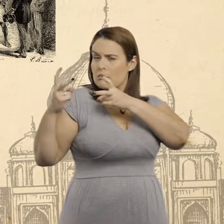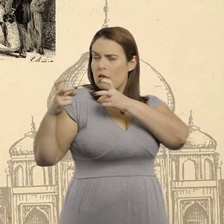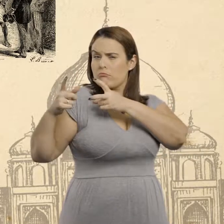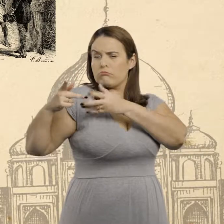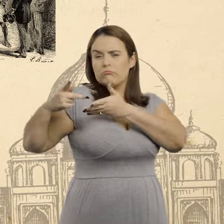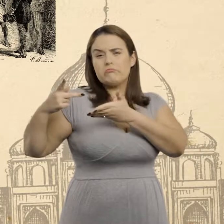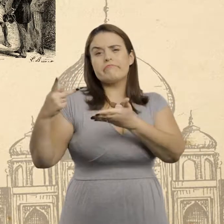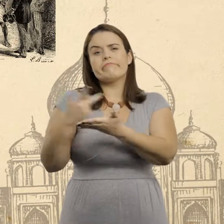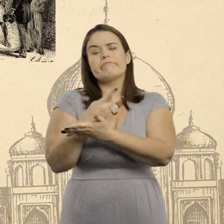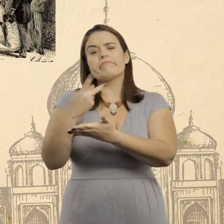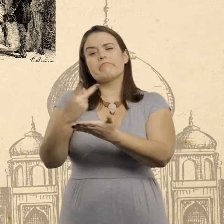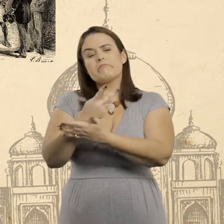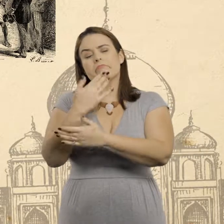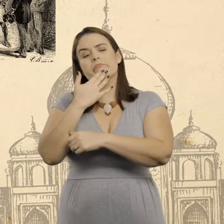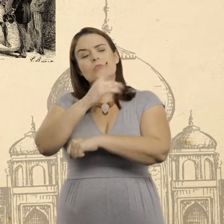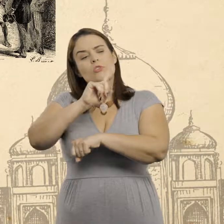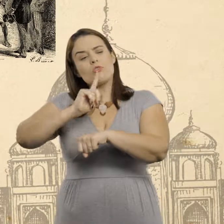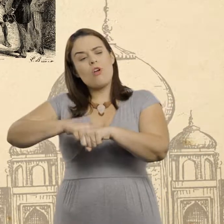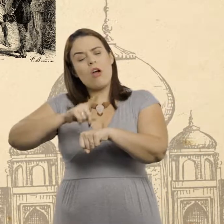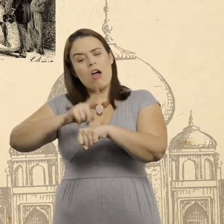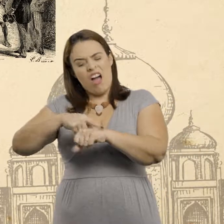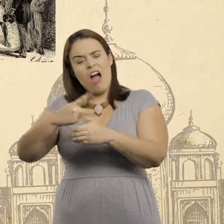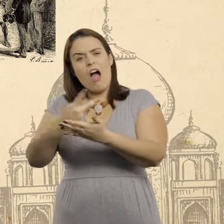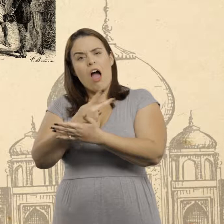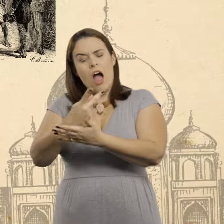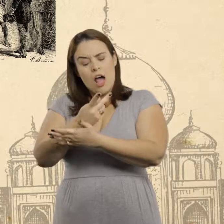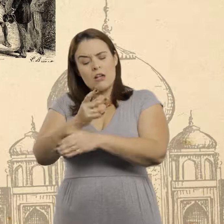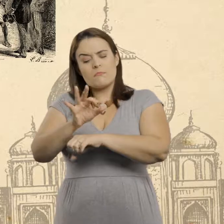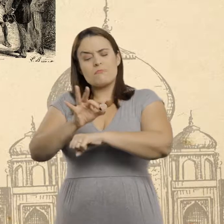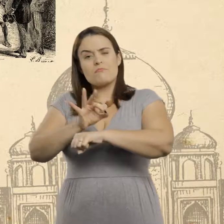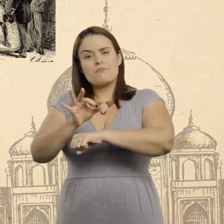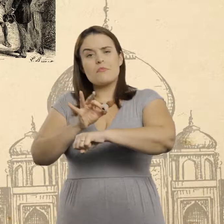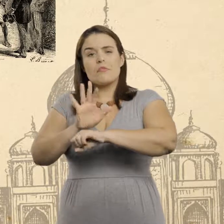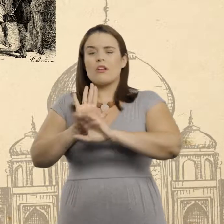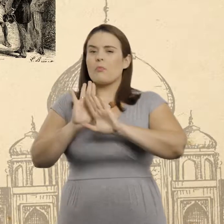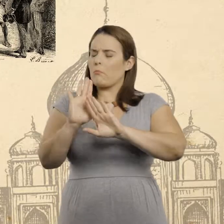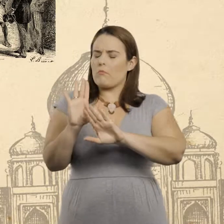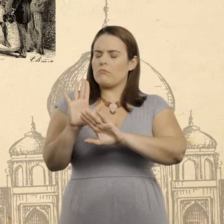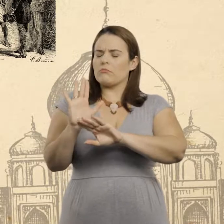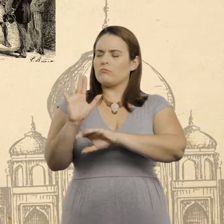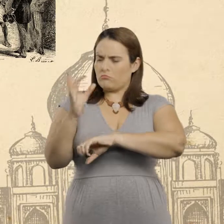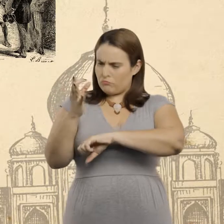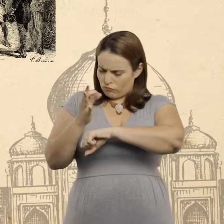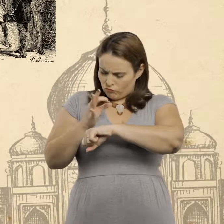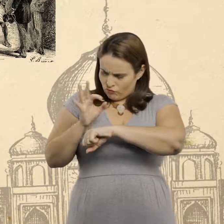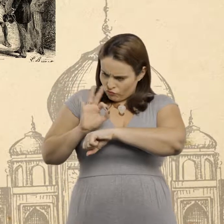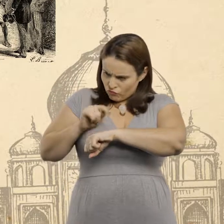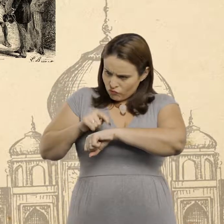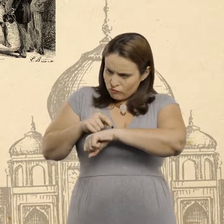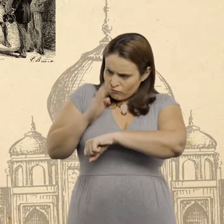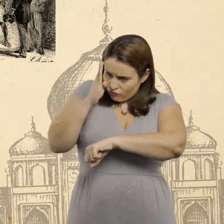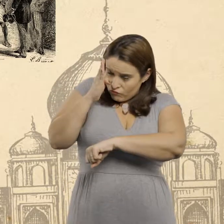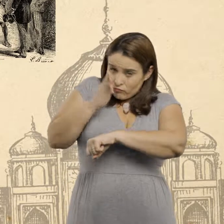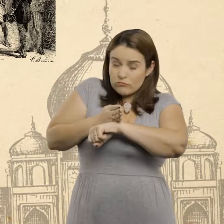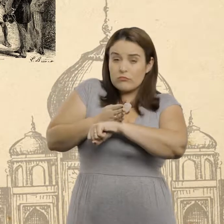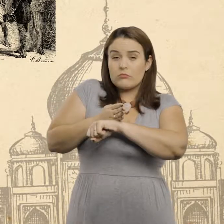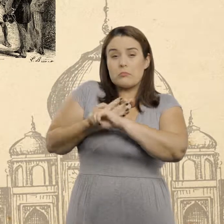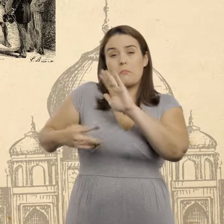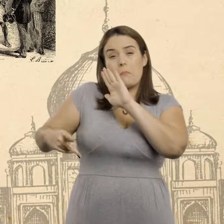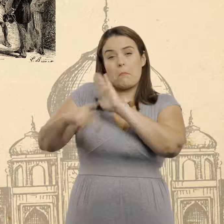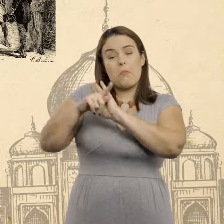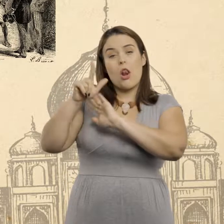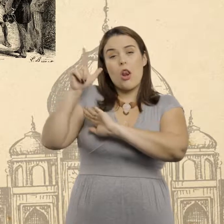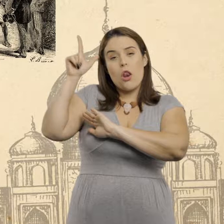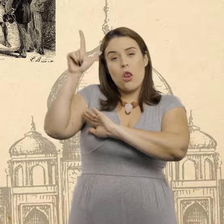estava errado e pediu para ele corrigir o horário. Mas Passepartout se recusou a mudar o horário. Ele queria manter o